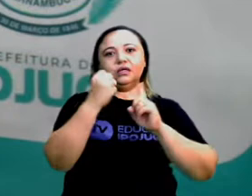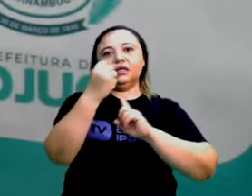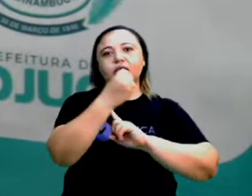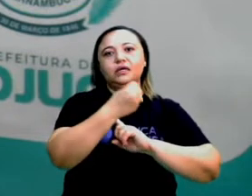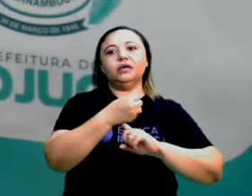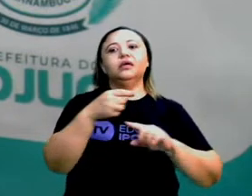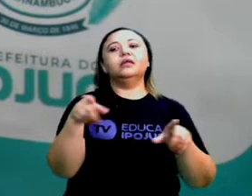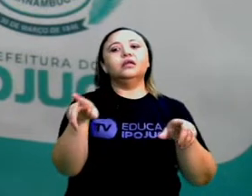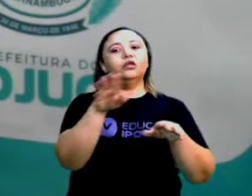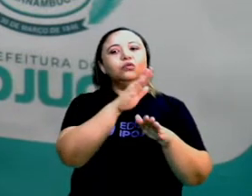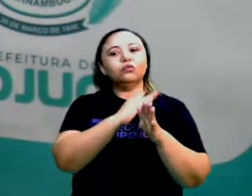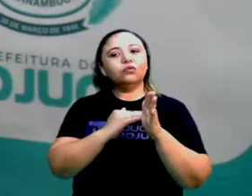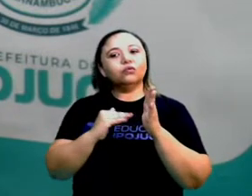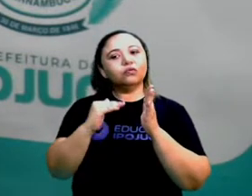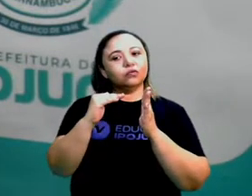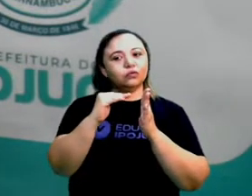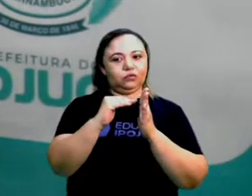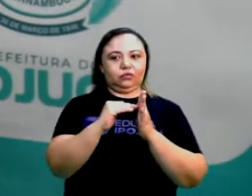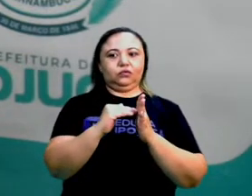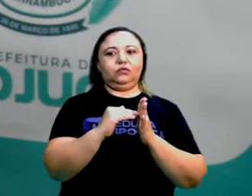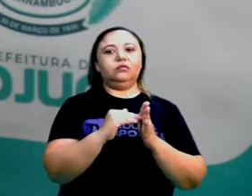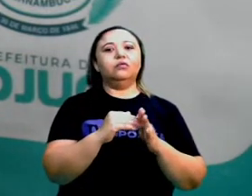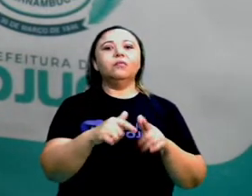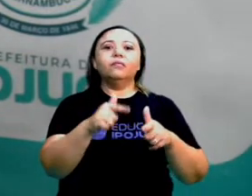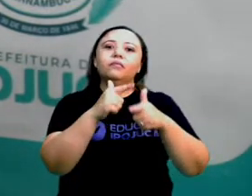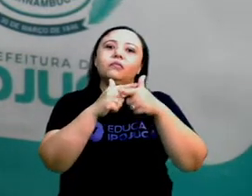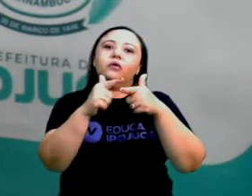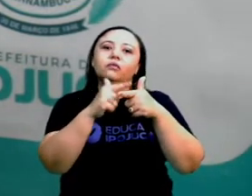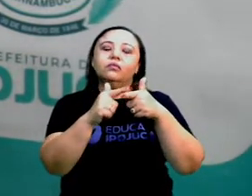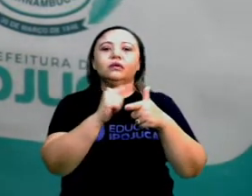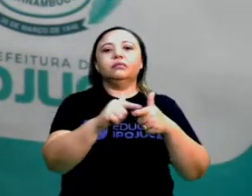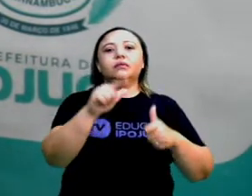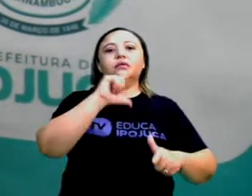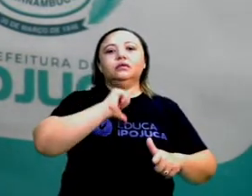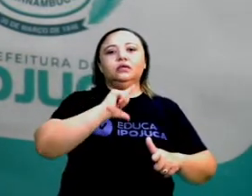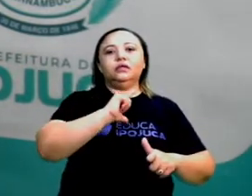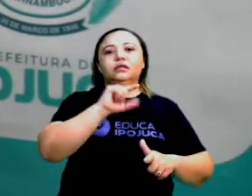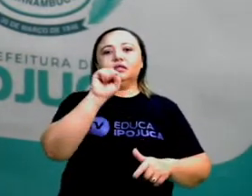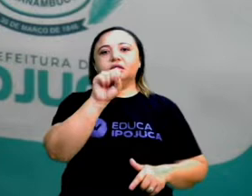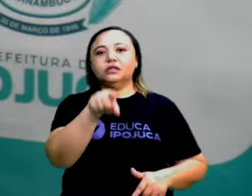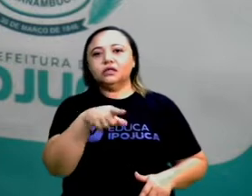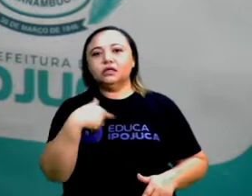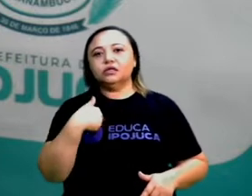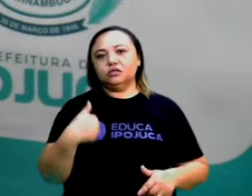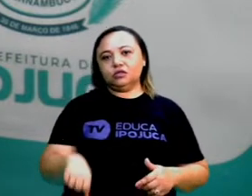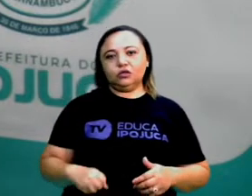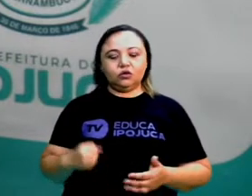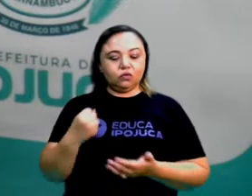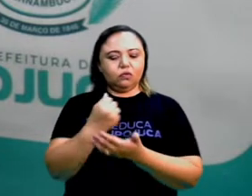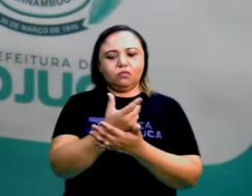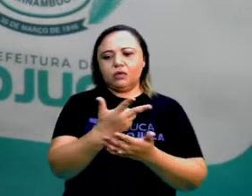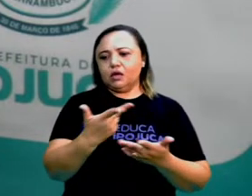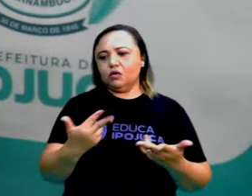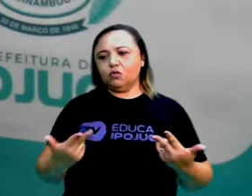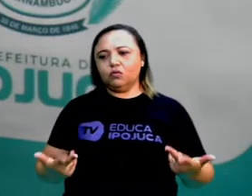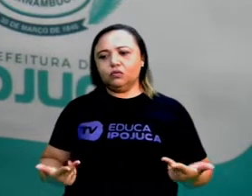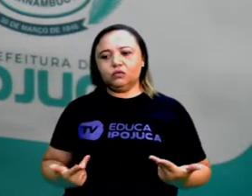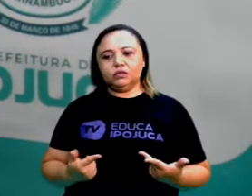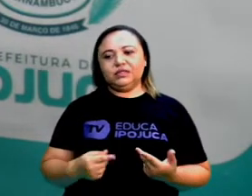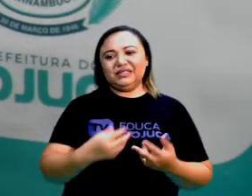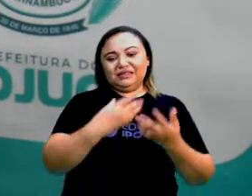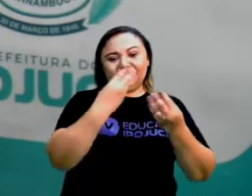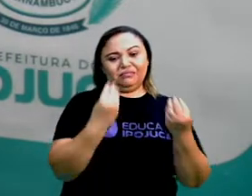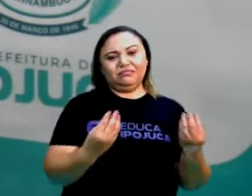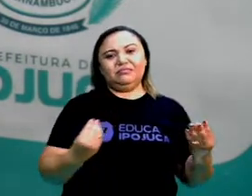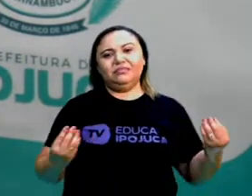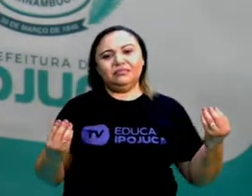já pararam para pensar que toda vez que a gente compra algo sem necessidade, a gente não prejudica só